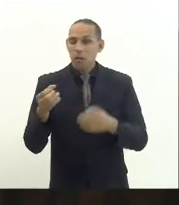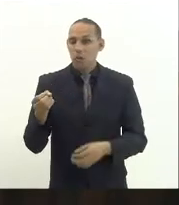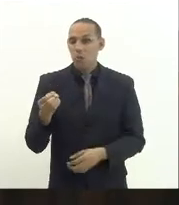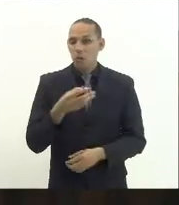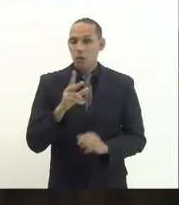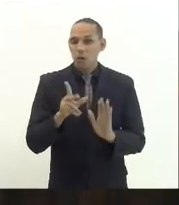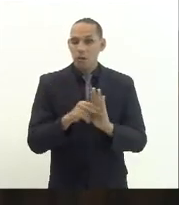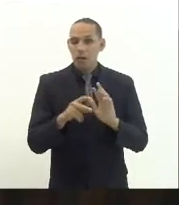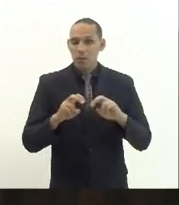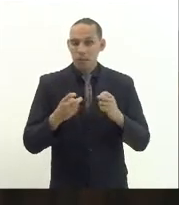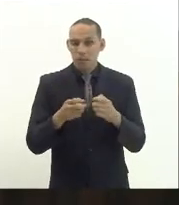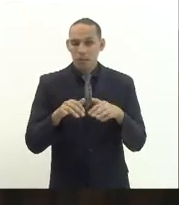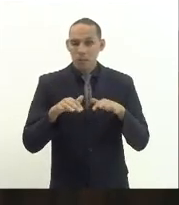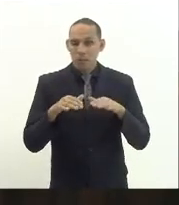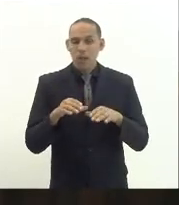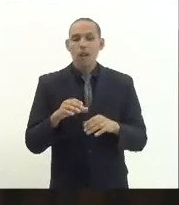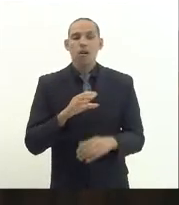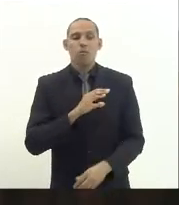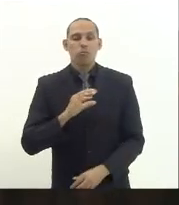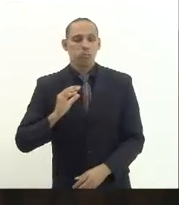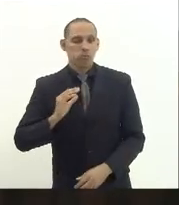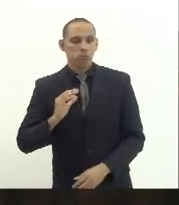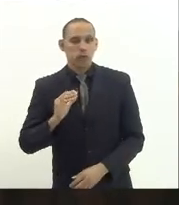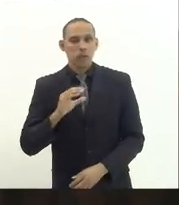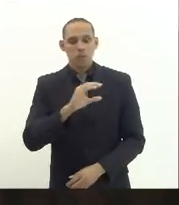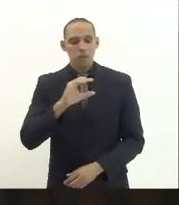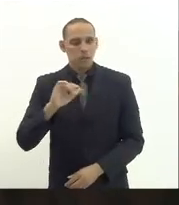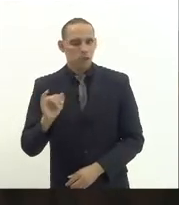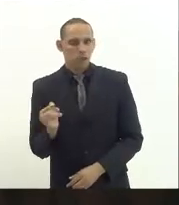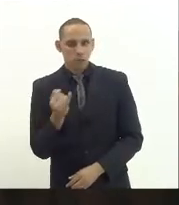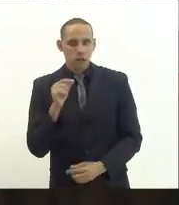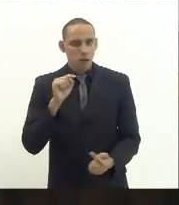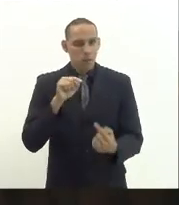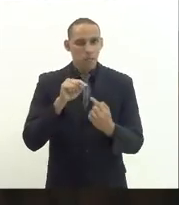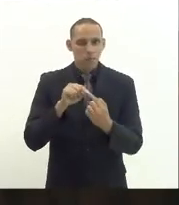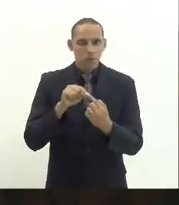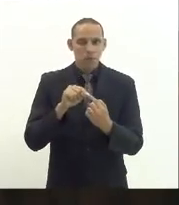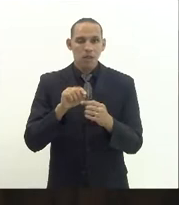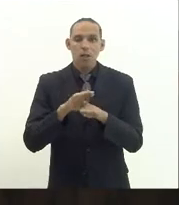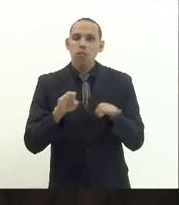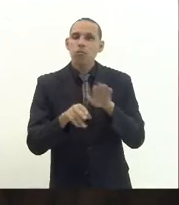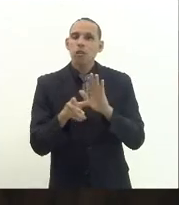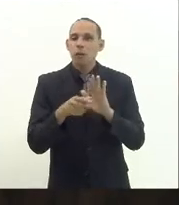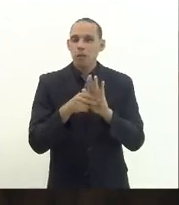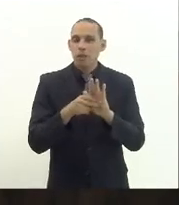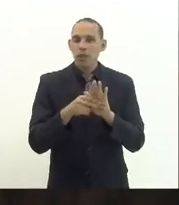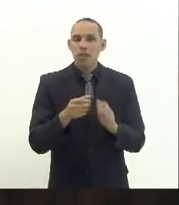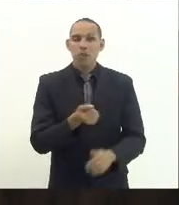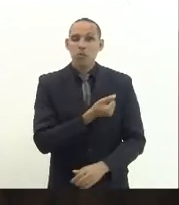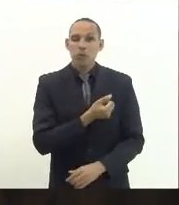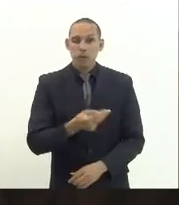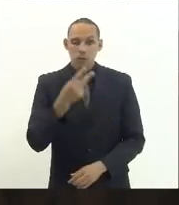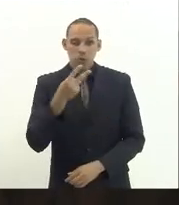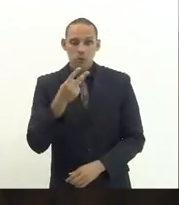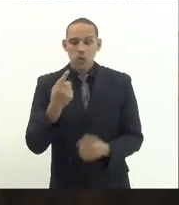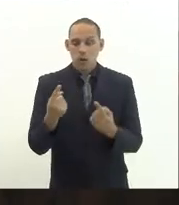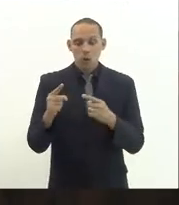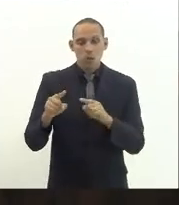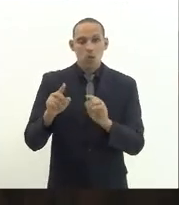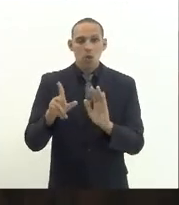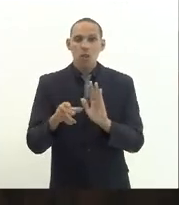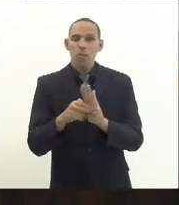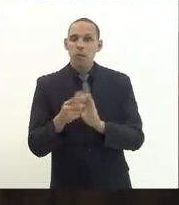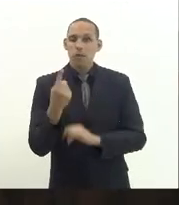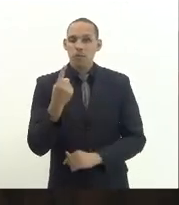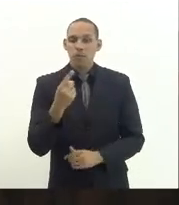as emendas de plenário e das comissões da comissão de concessão Justiça favorável com a subemenda à emenda nº 2 contrário a